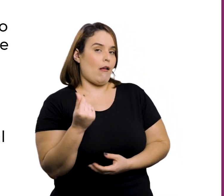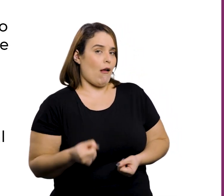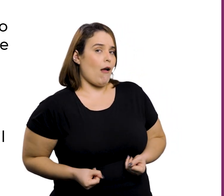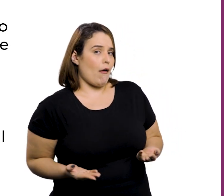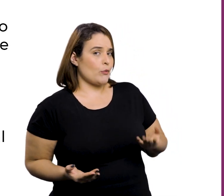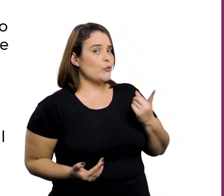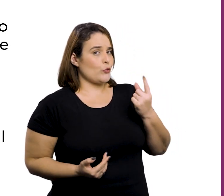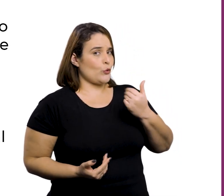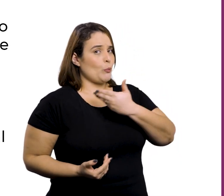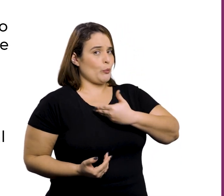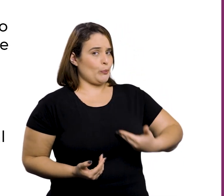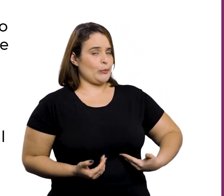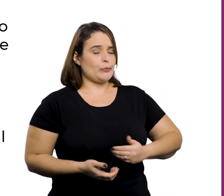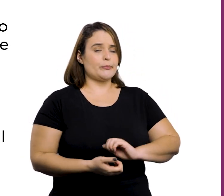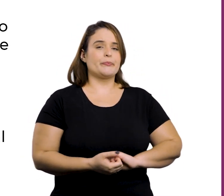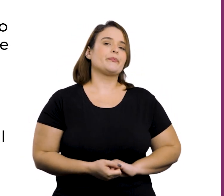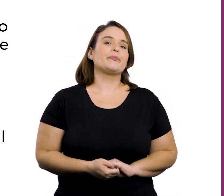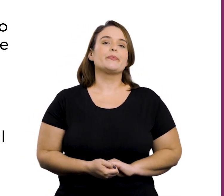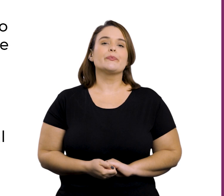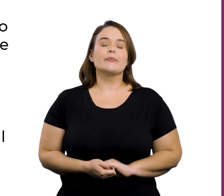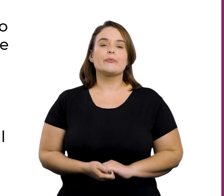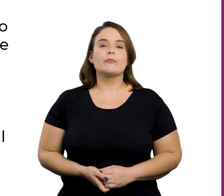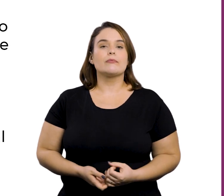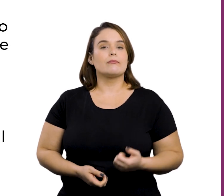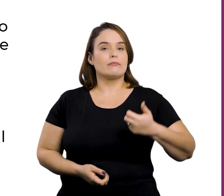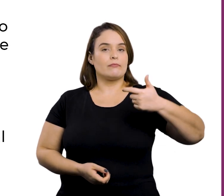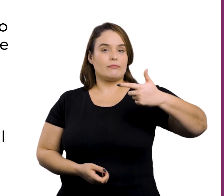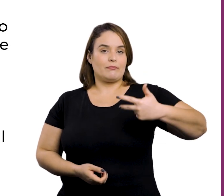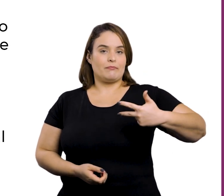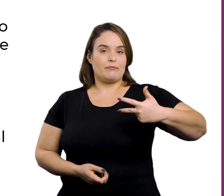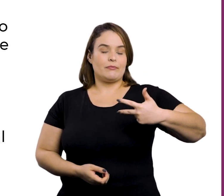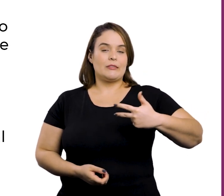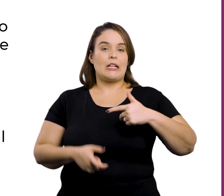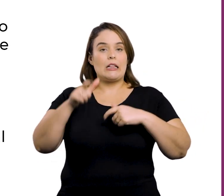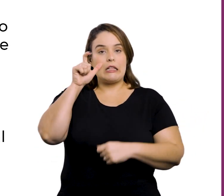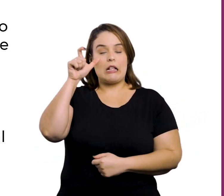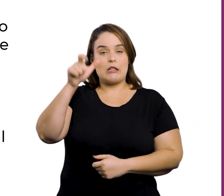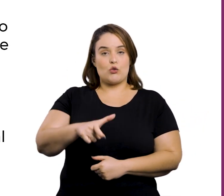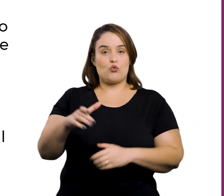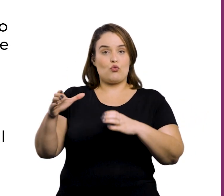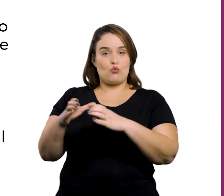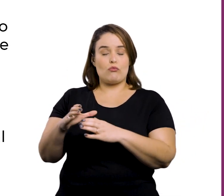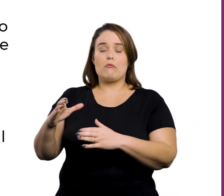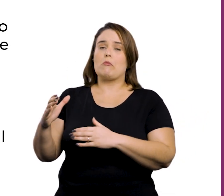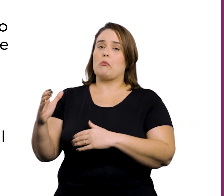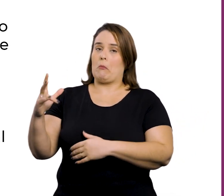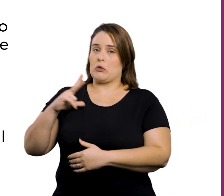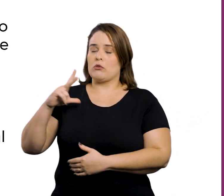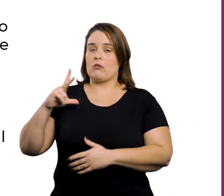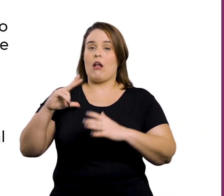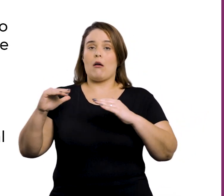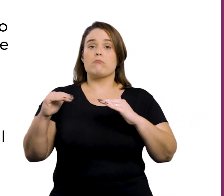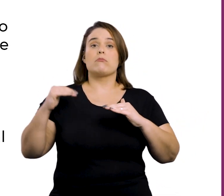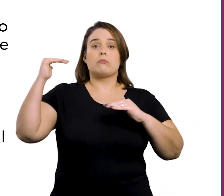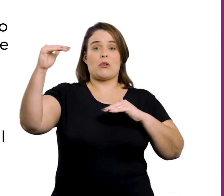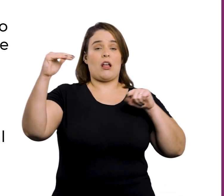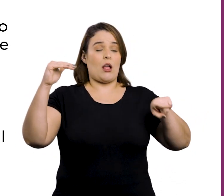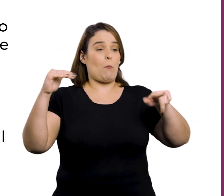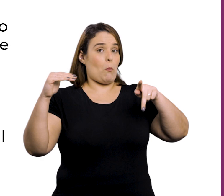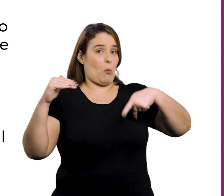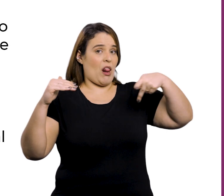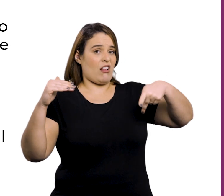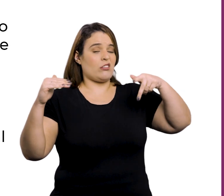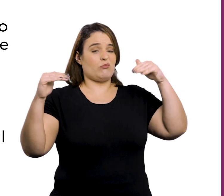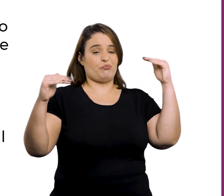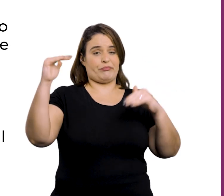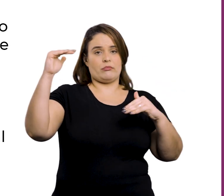gasto do dinheiro público. 3. Coloca os interesses dos grupos privados acima dos interesses da população, em um